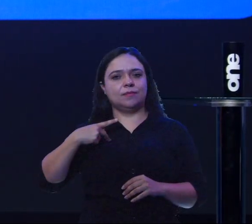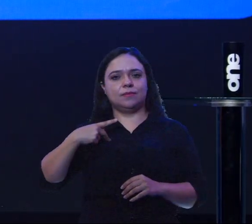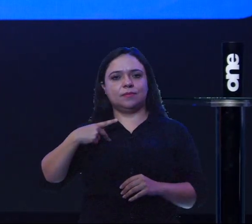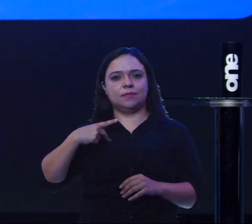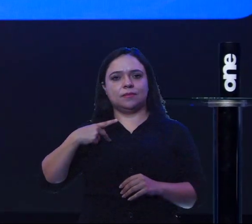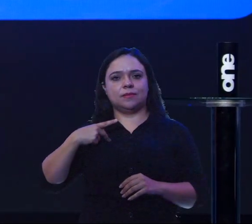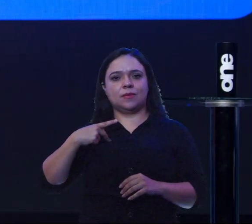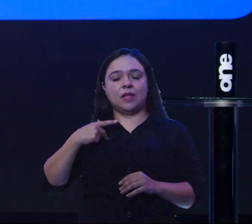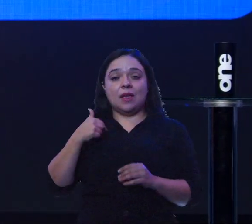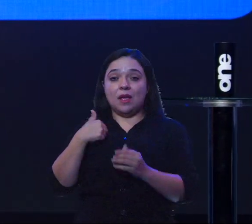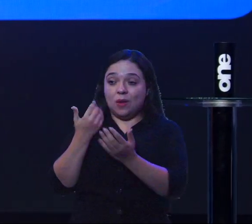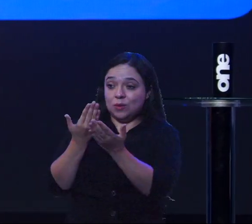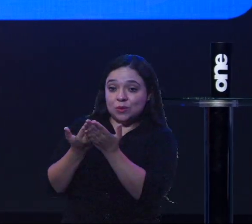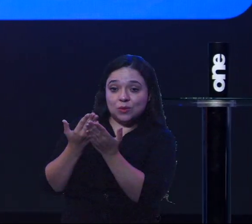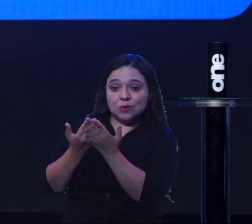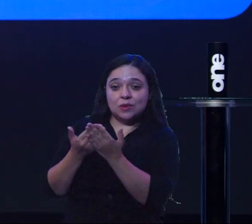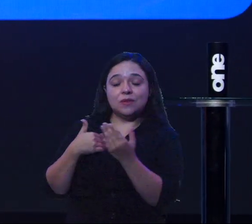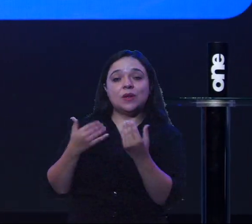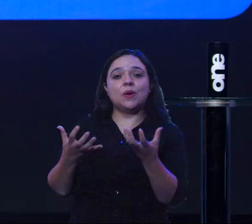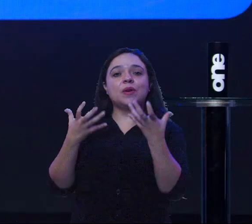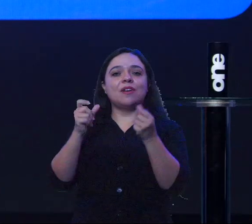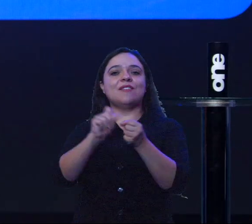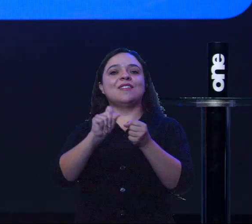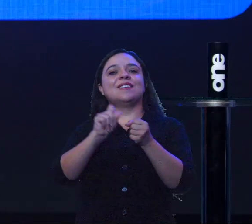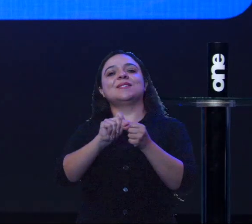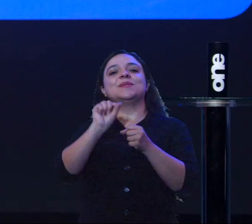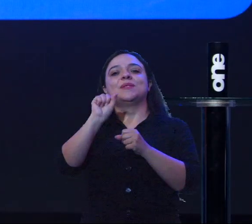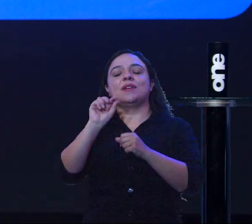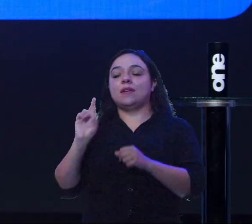ser? O que eu estudava para ser? Embaixador.